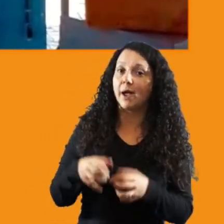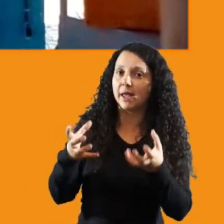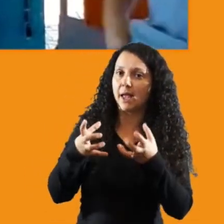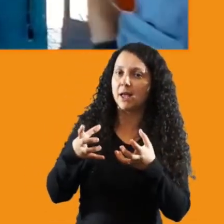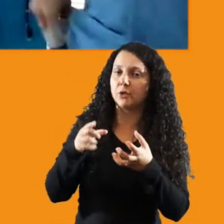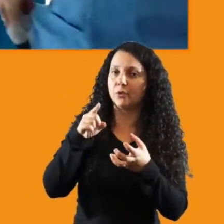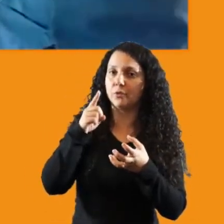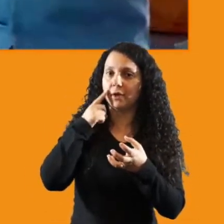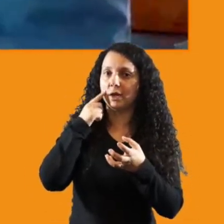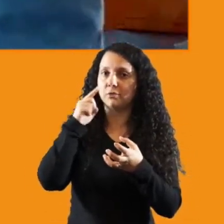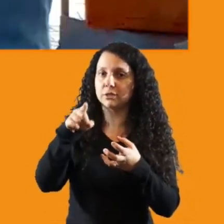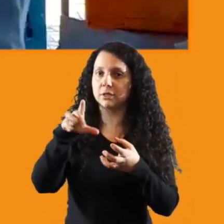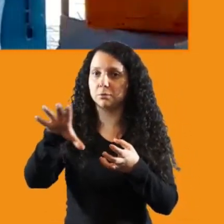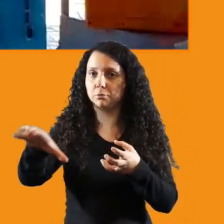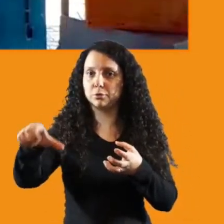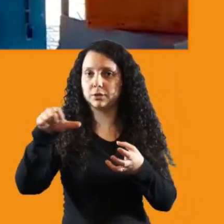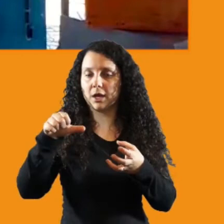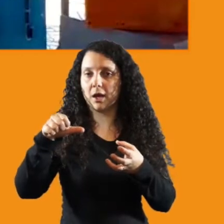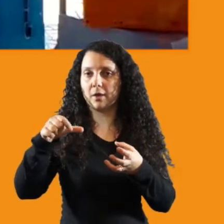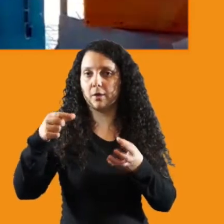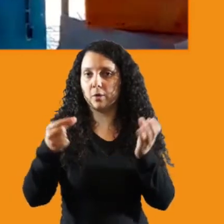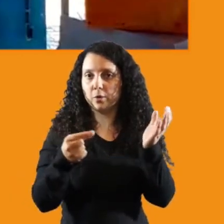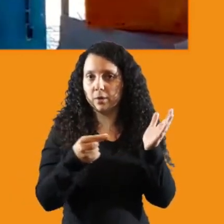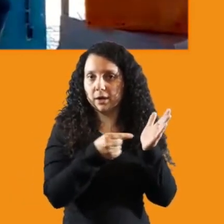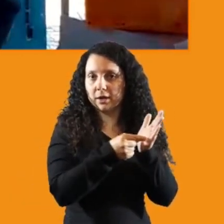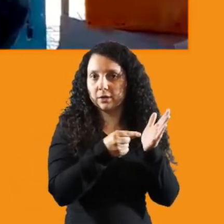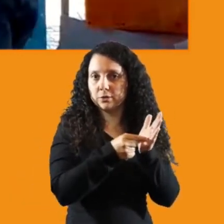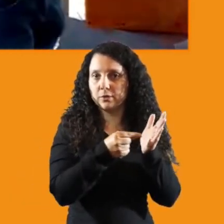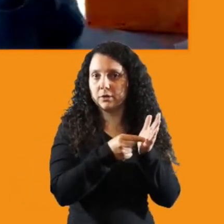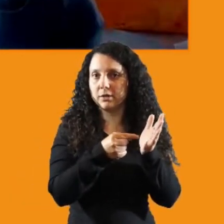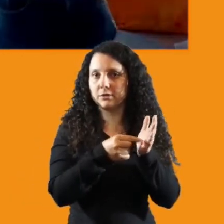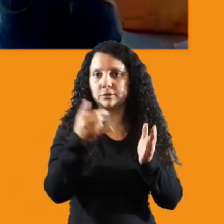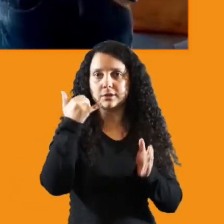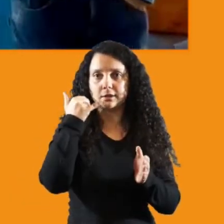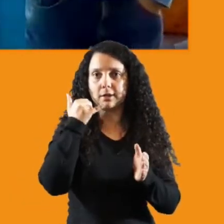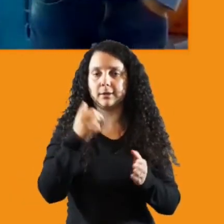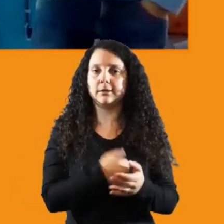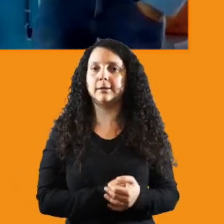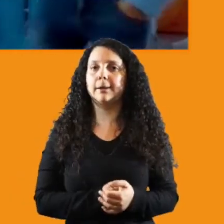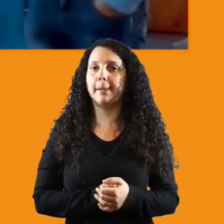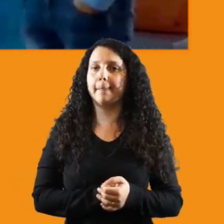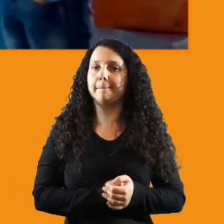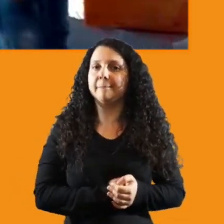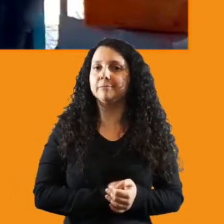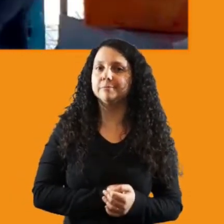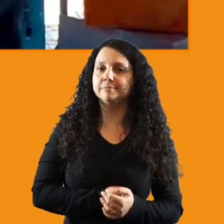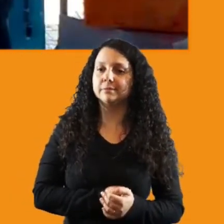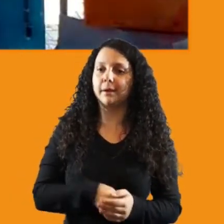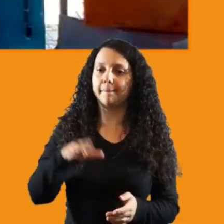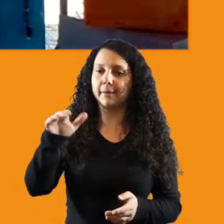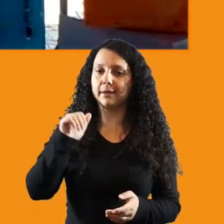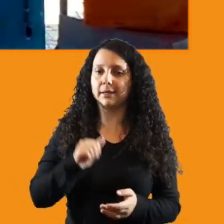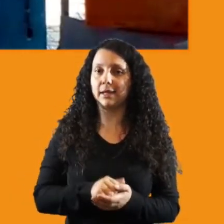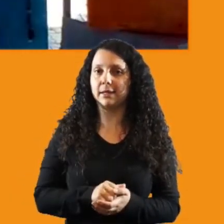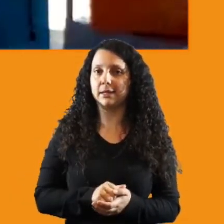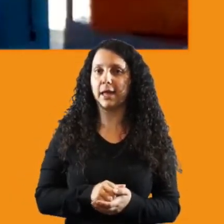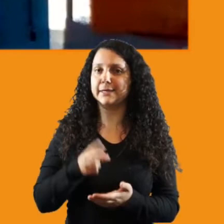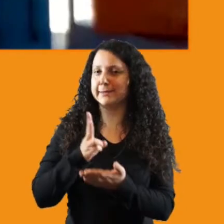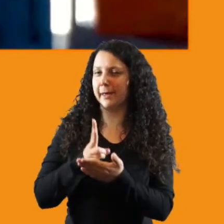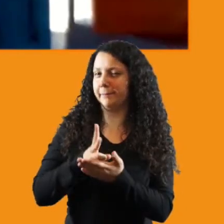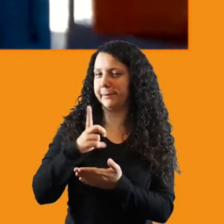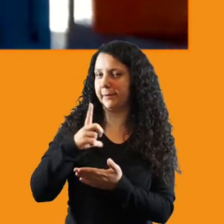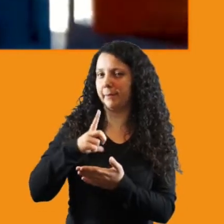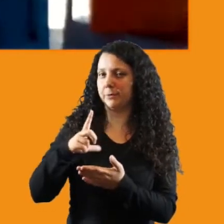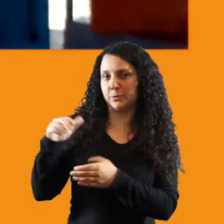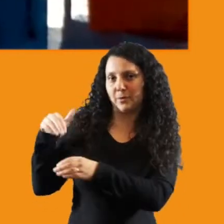rapidinho de celular. Vai lá, Só pega um lá, minutinho. gurizada. Carregador de celular Tenta sempre tem por pouquinho só aí, perto. Potter. Vamos lá. Sempre tem por perto. Ó, tá Tu ligado gostaria o de fazer S. mais alguma pergunta Tá ligado aí pra o